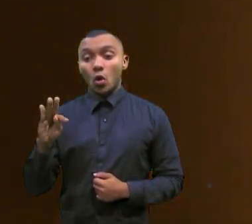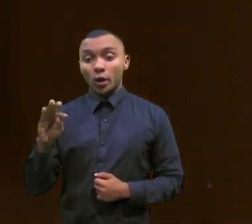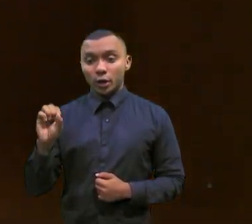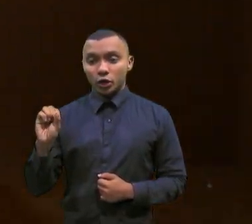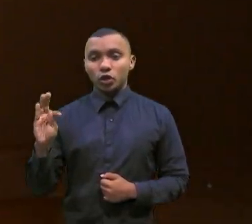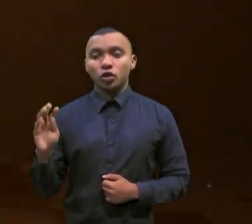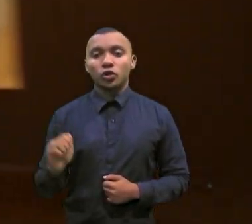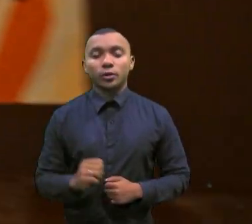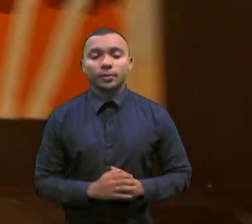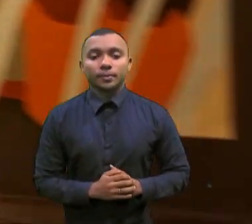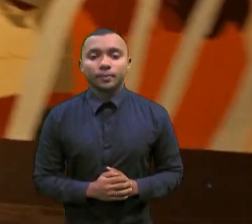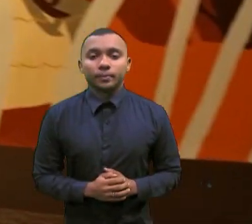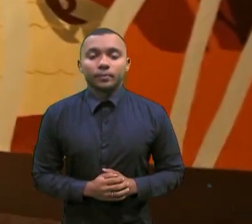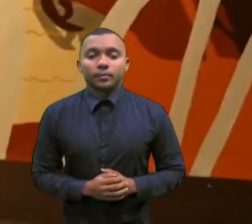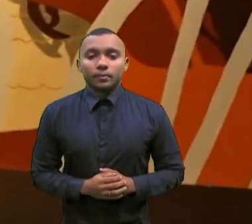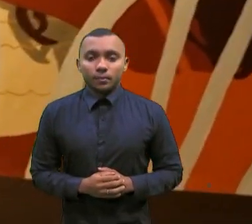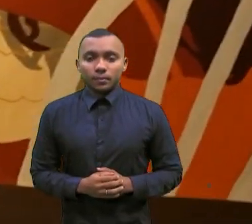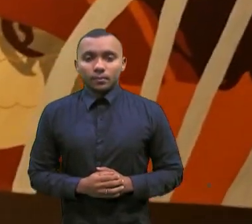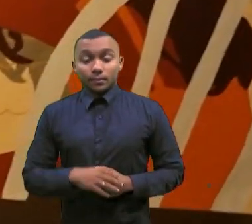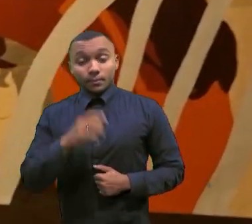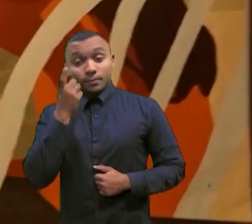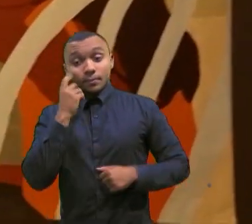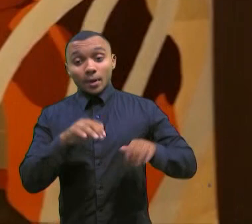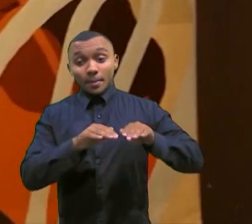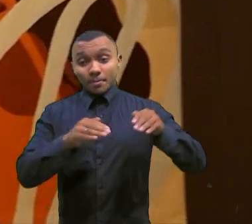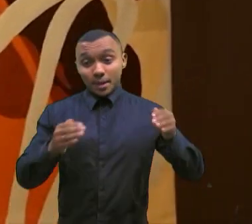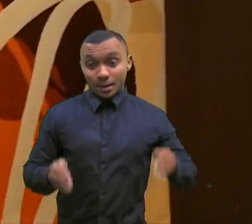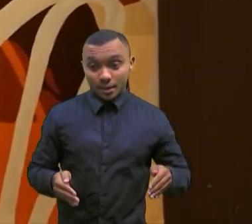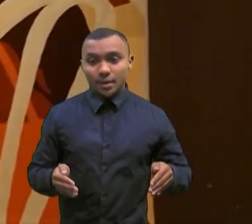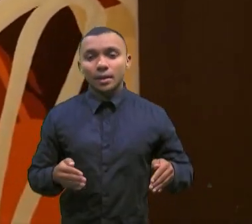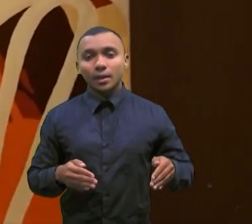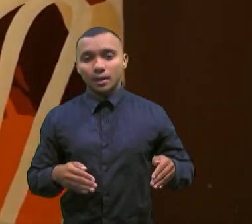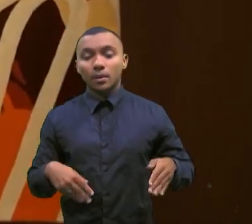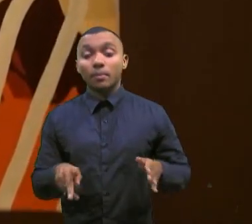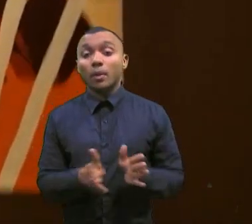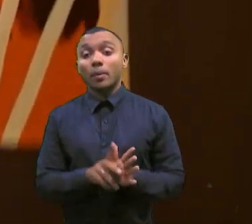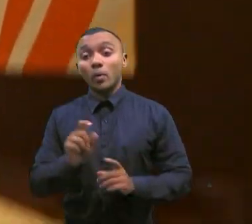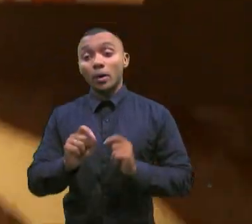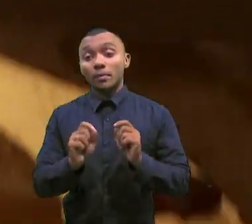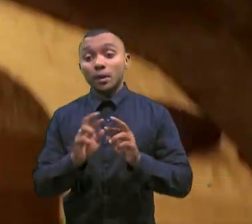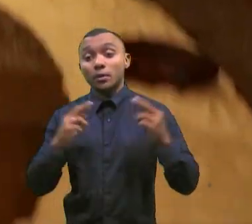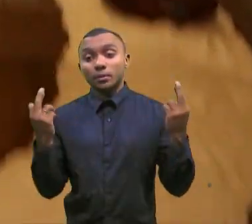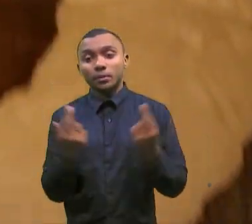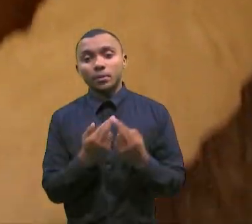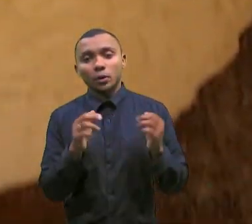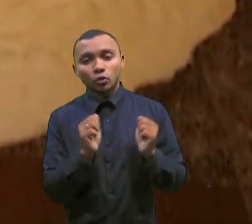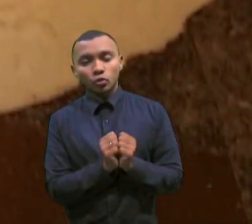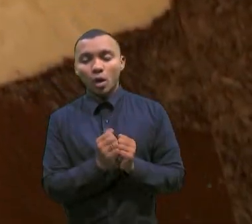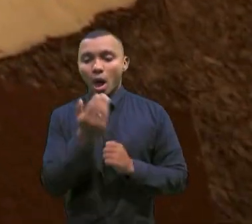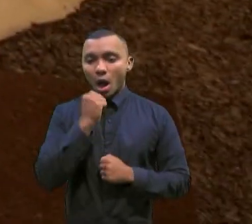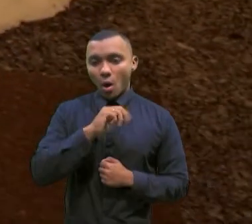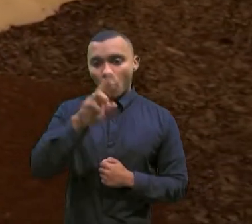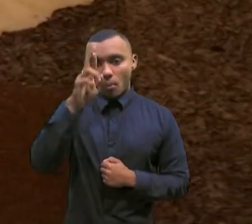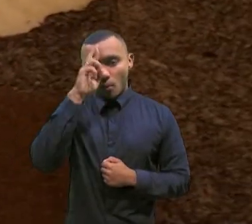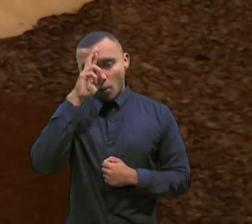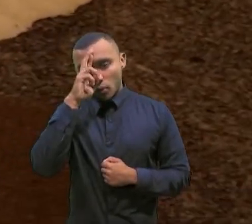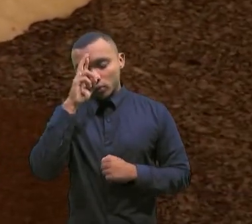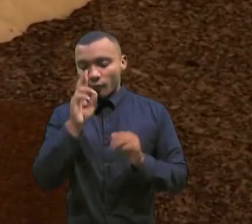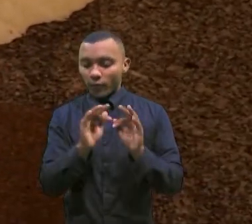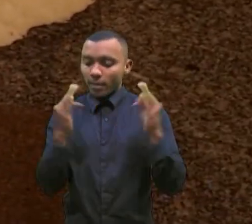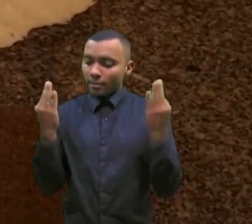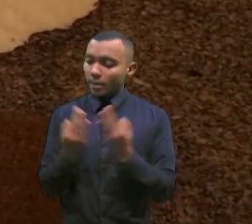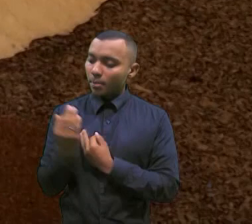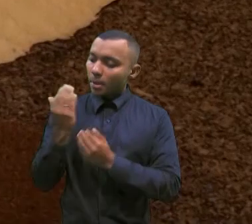uma nessa mesa. instalação, né? Que é uma mesa que é um encontro de almoço, de jantar, de reunião de família,